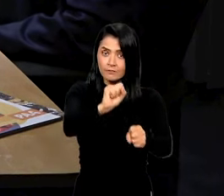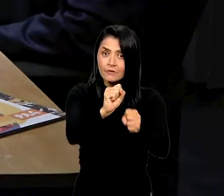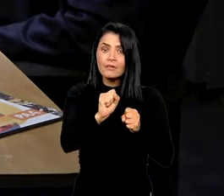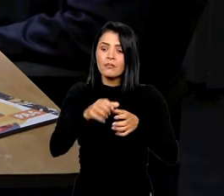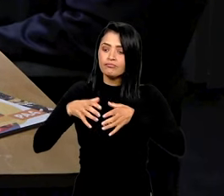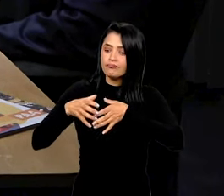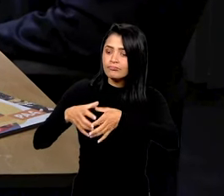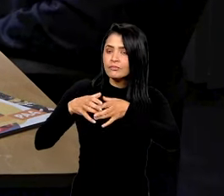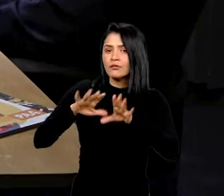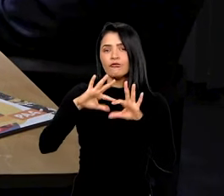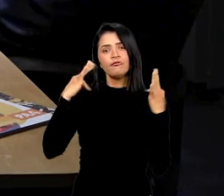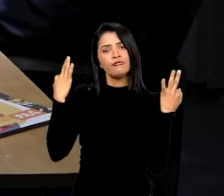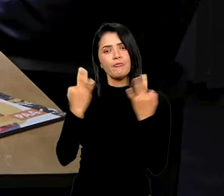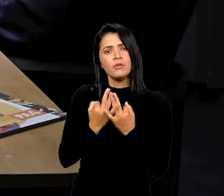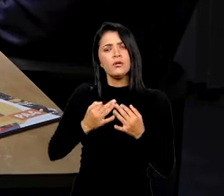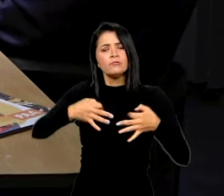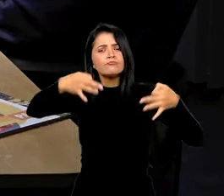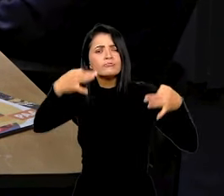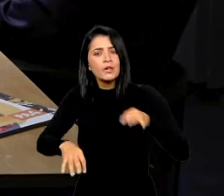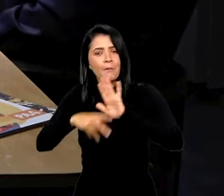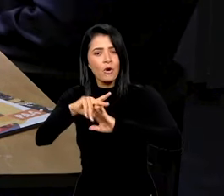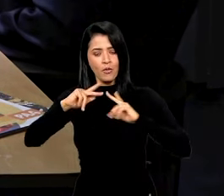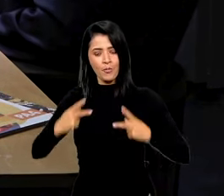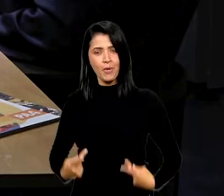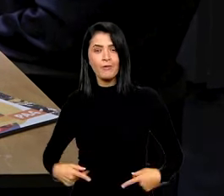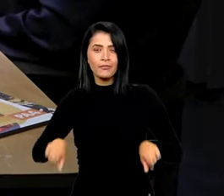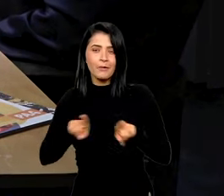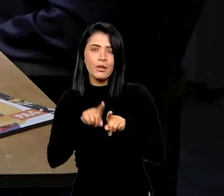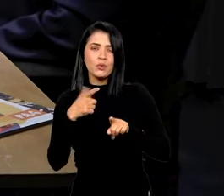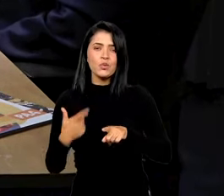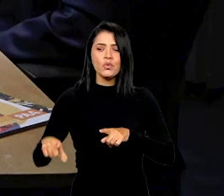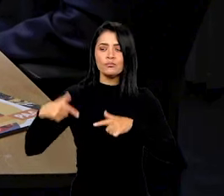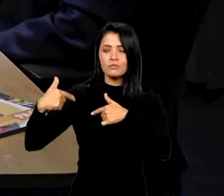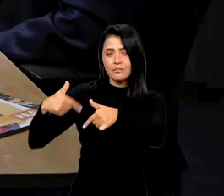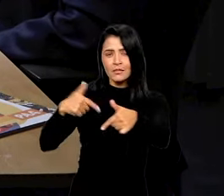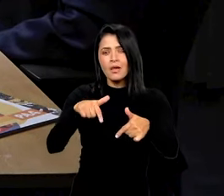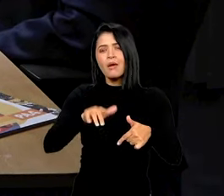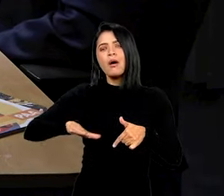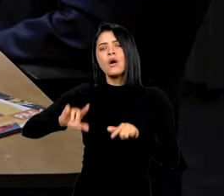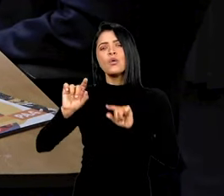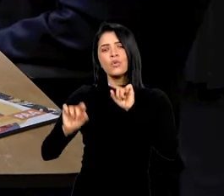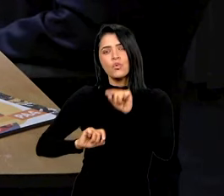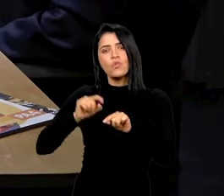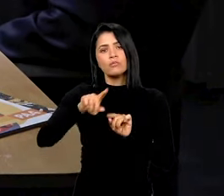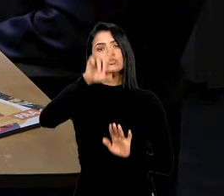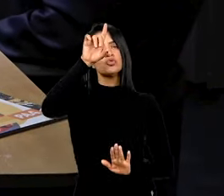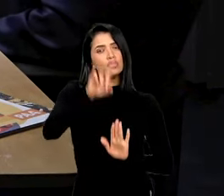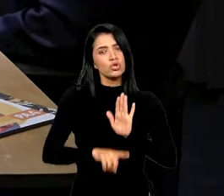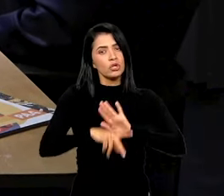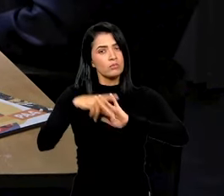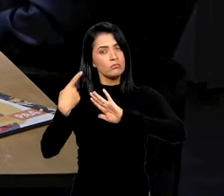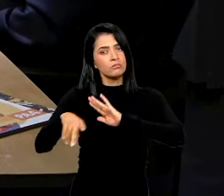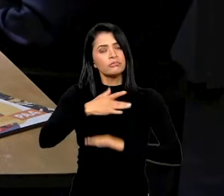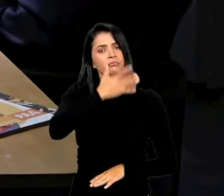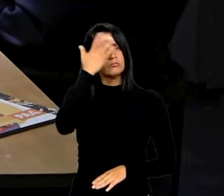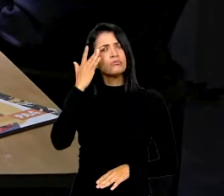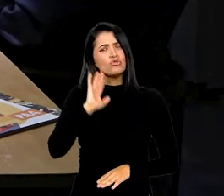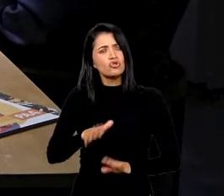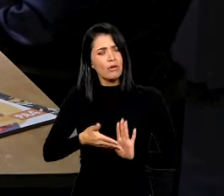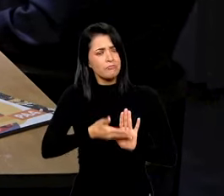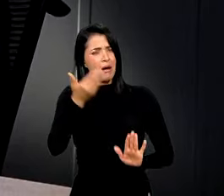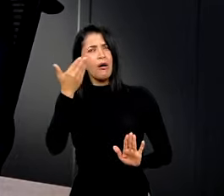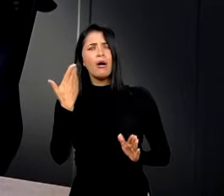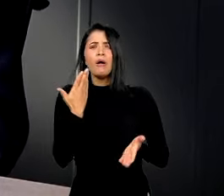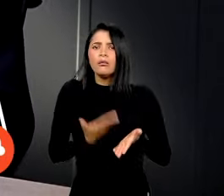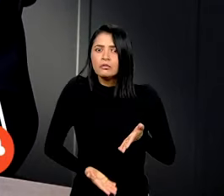da dignidade humana, seja também atuando naquelas situações onde os direitos das pessoas já foram violados, situações de